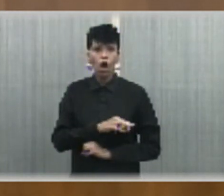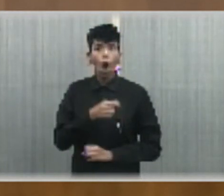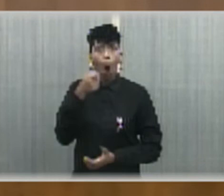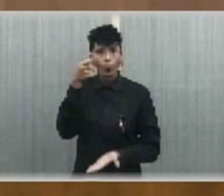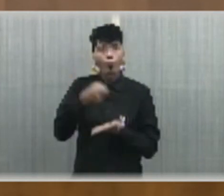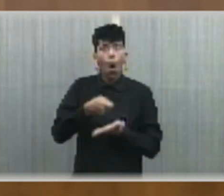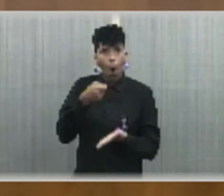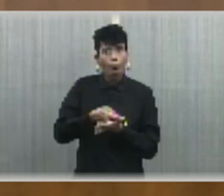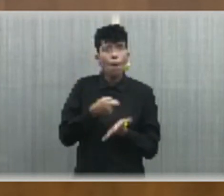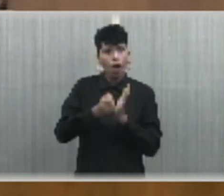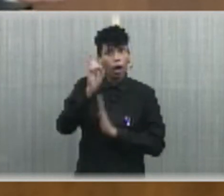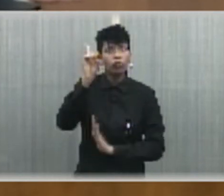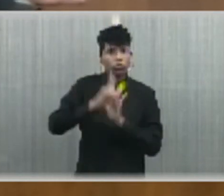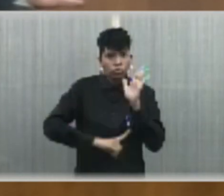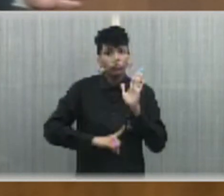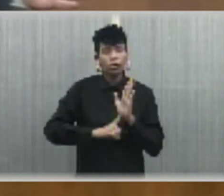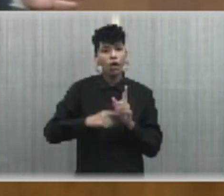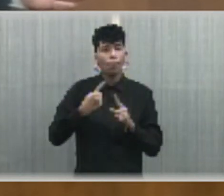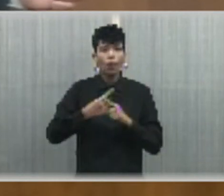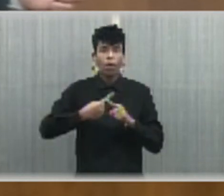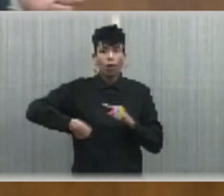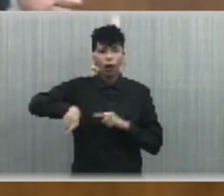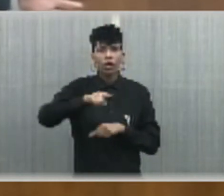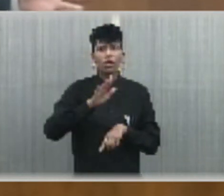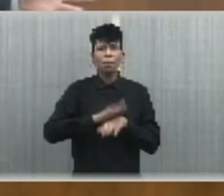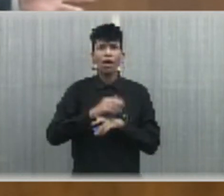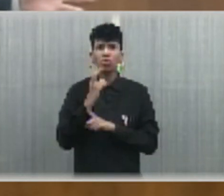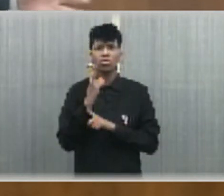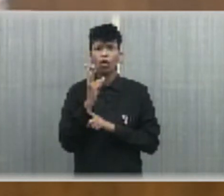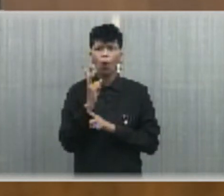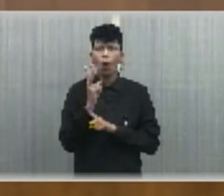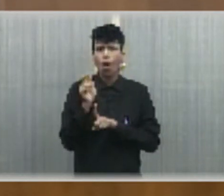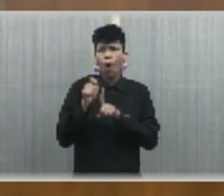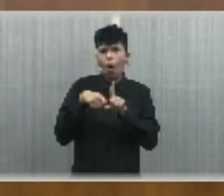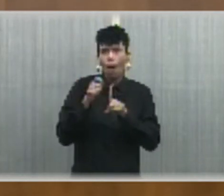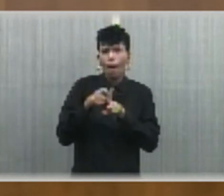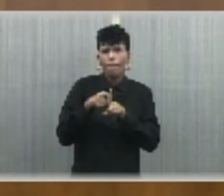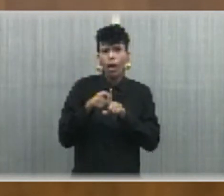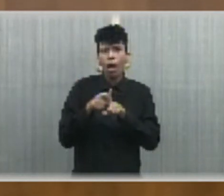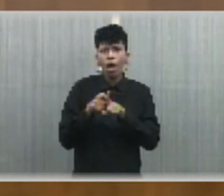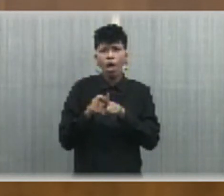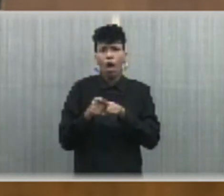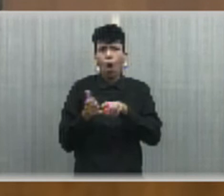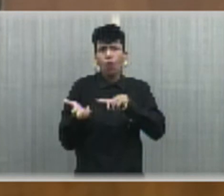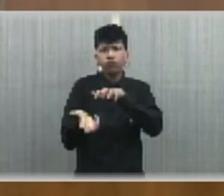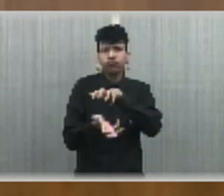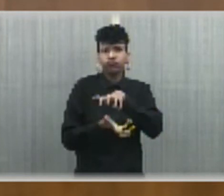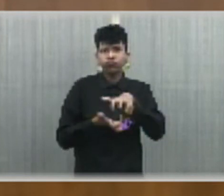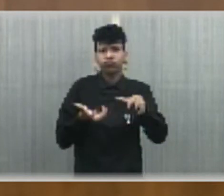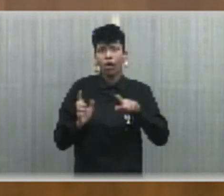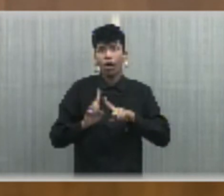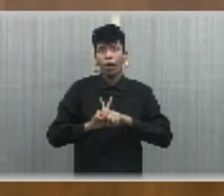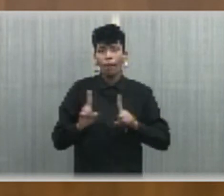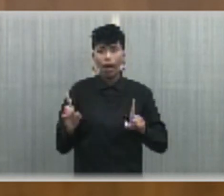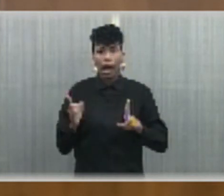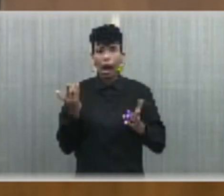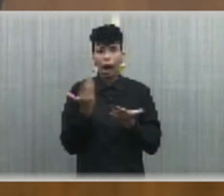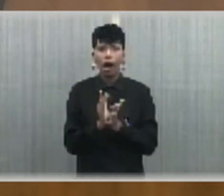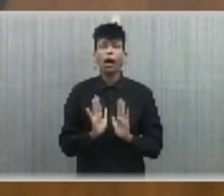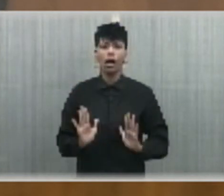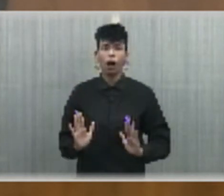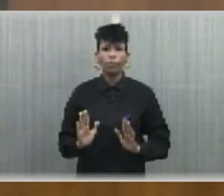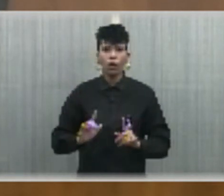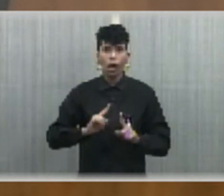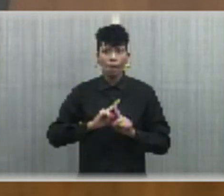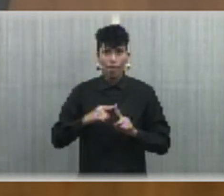Esses servidores passaram aí mais de 2 meses de greve, encerraram a greve, não porque tiveram a